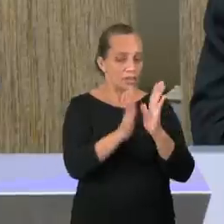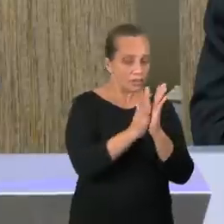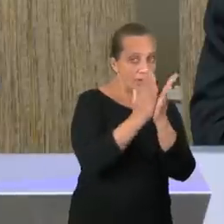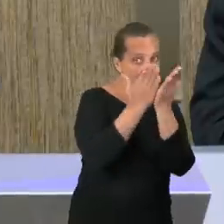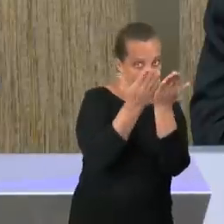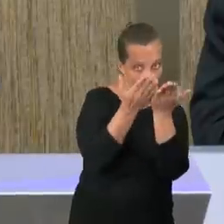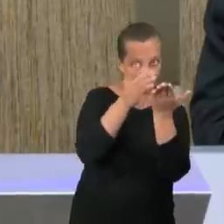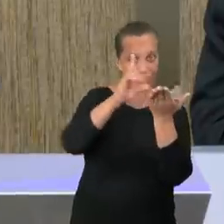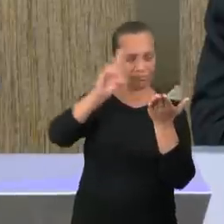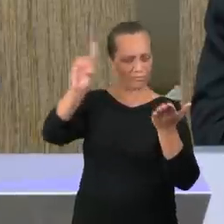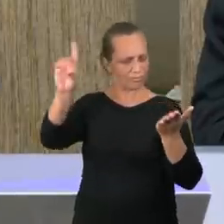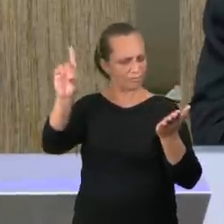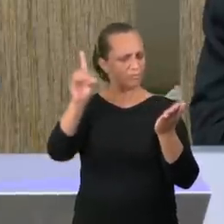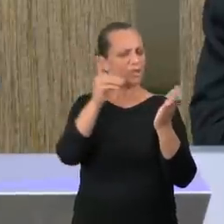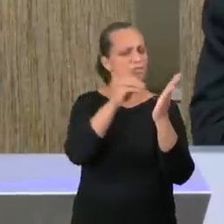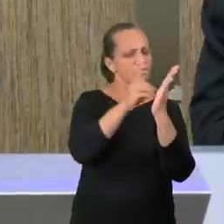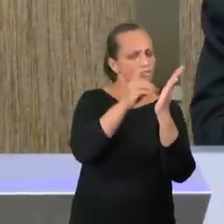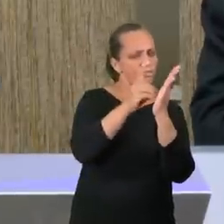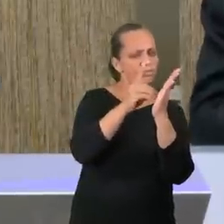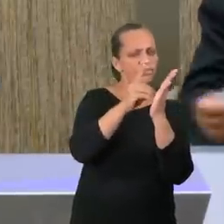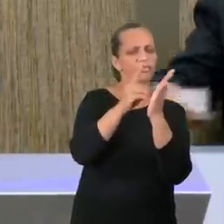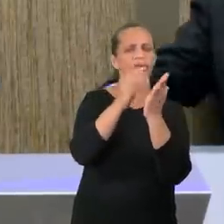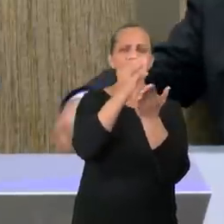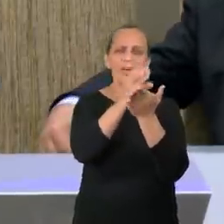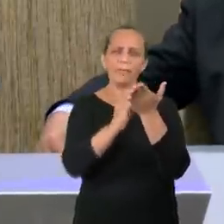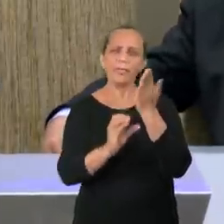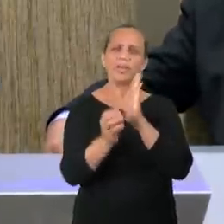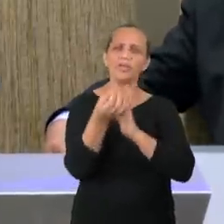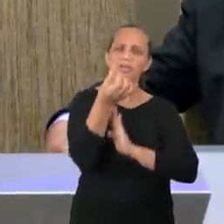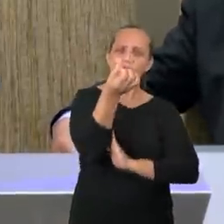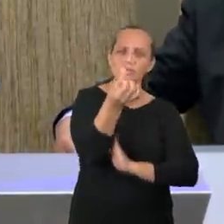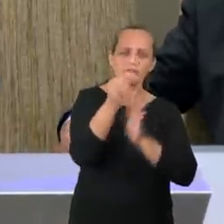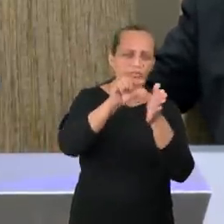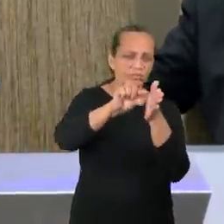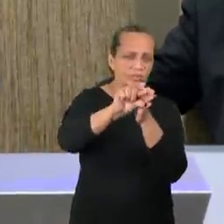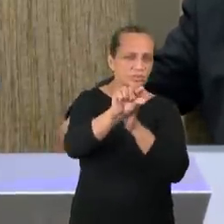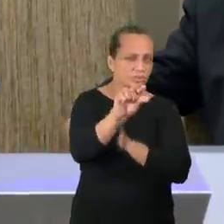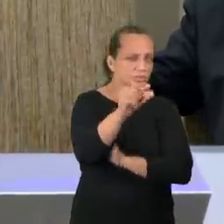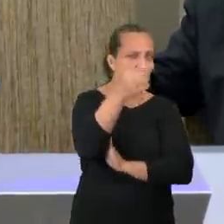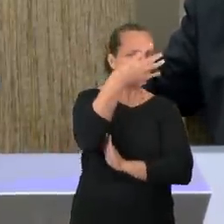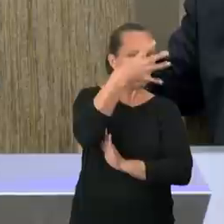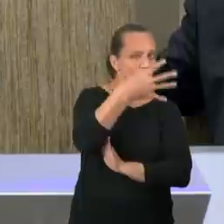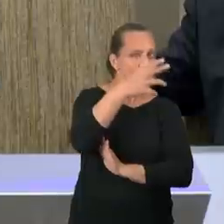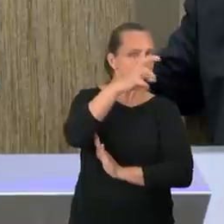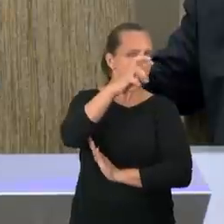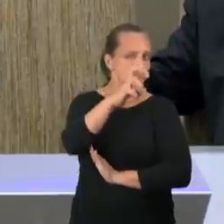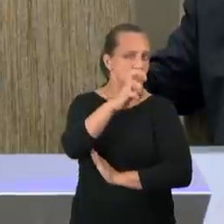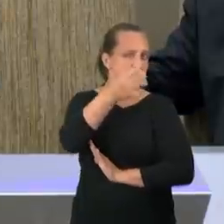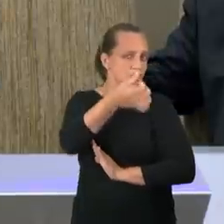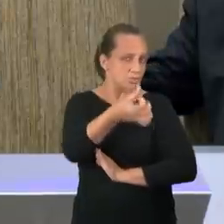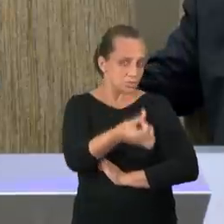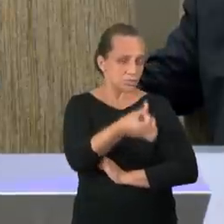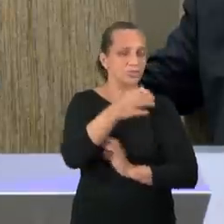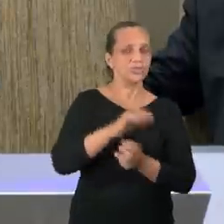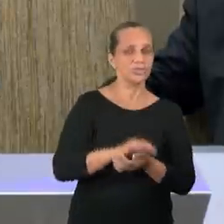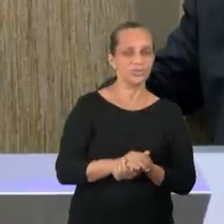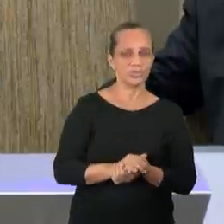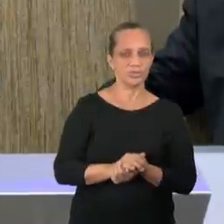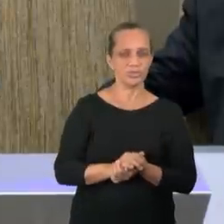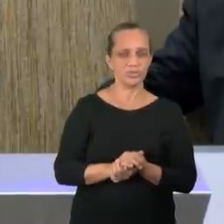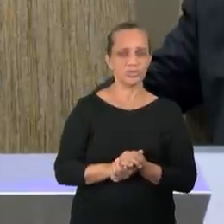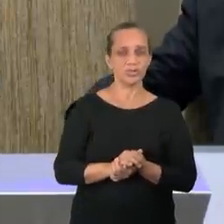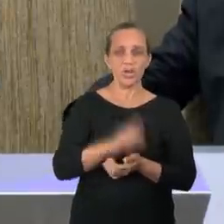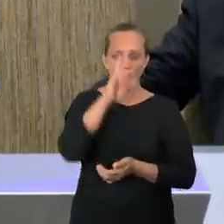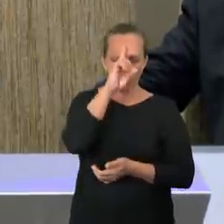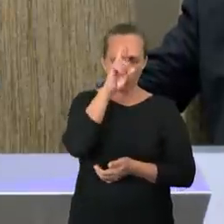Deuteronômio, no capítulo 6, e o versículo 4, 5 e 6, ele fez menção deste mandamento,